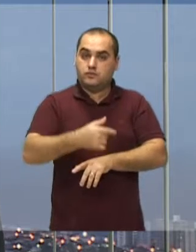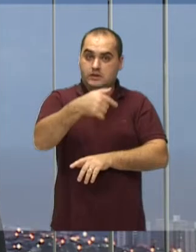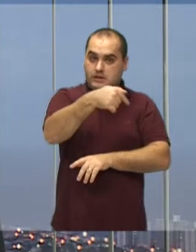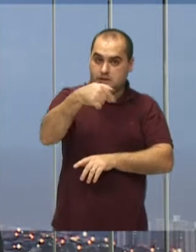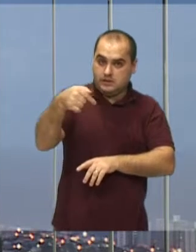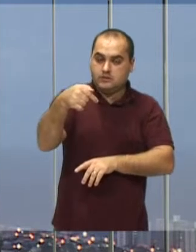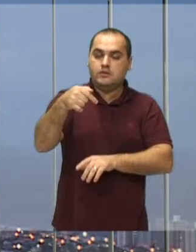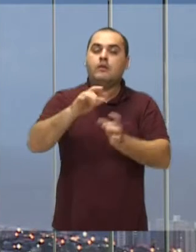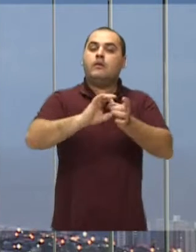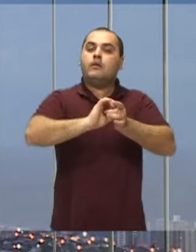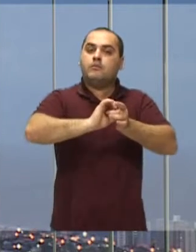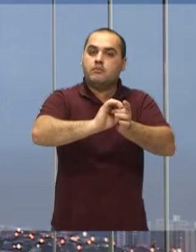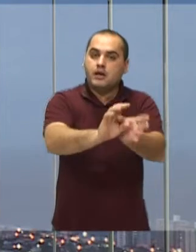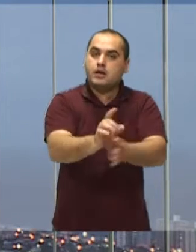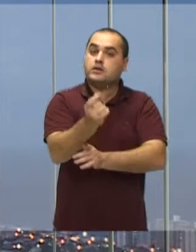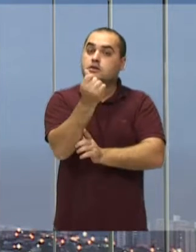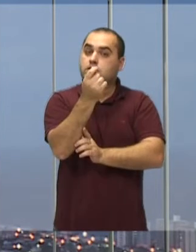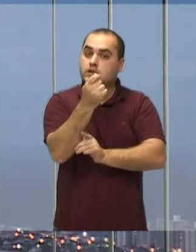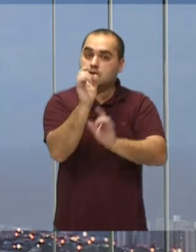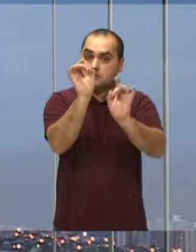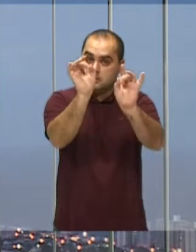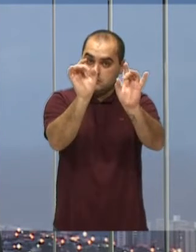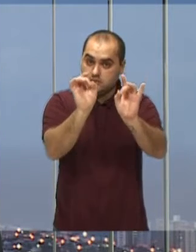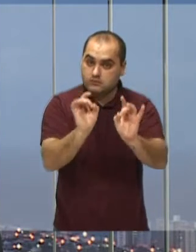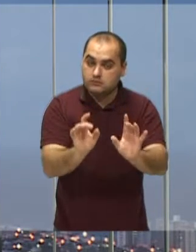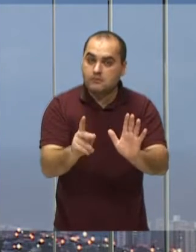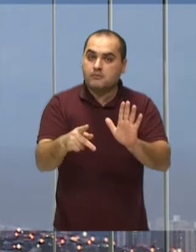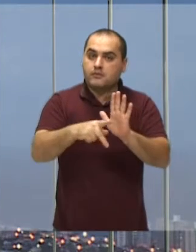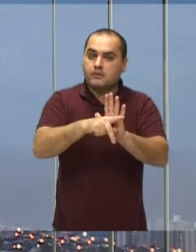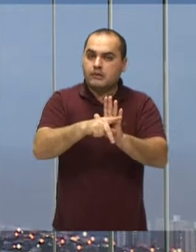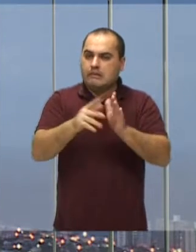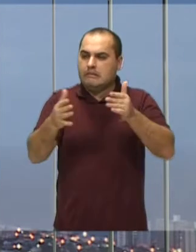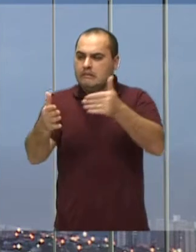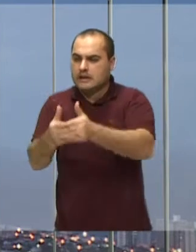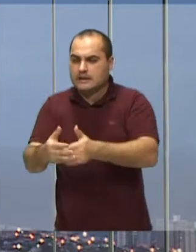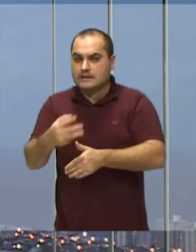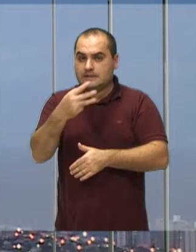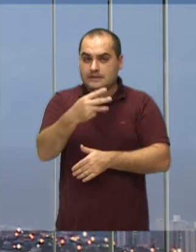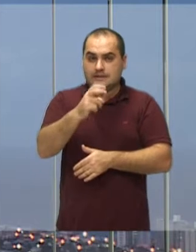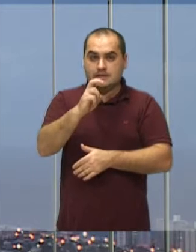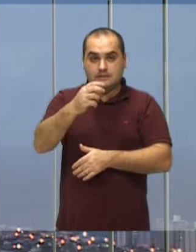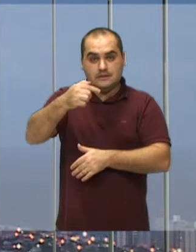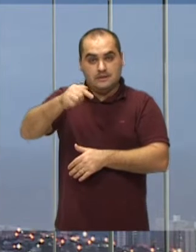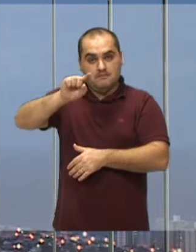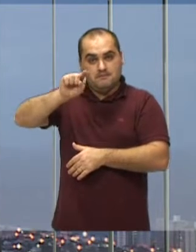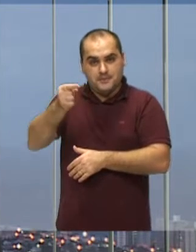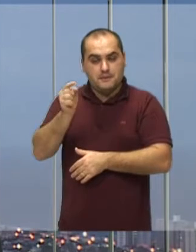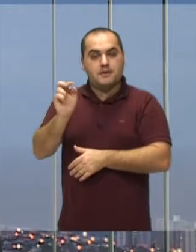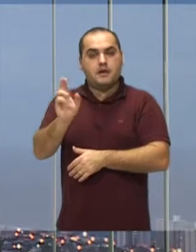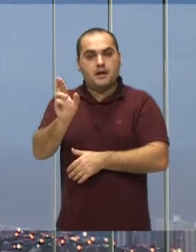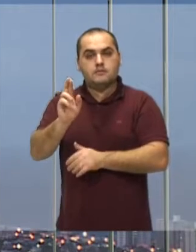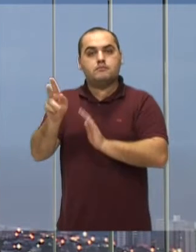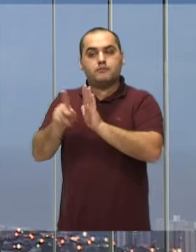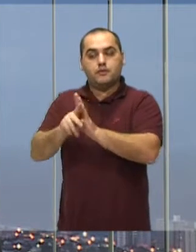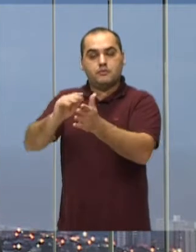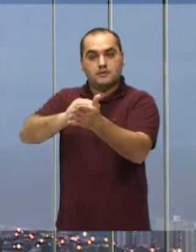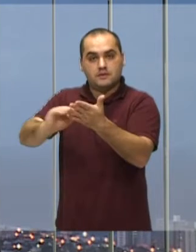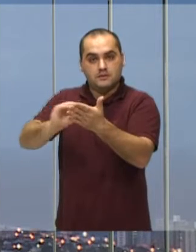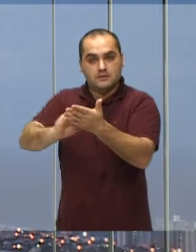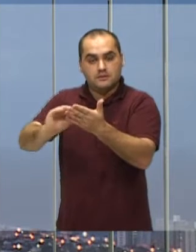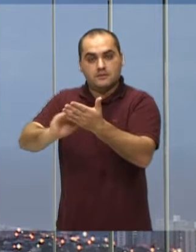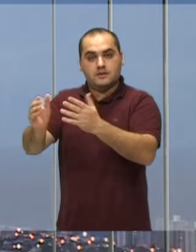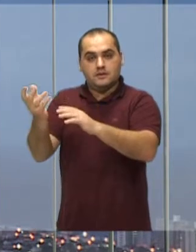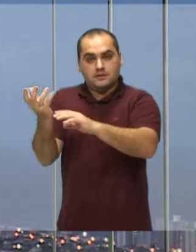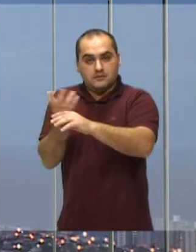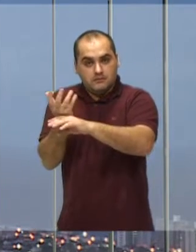77 que autoriza a abertura de crédito suplementar de até 357 r$1000 para secretaria de